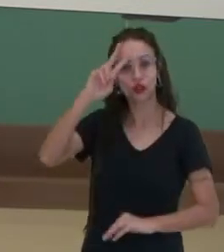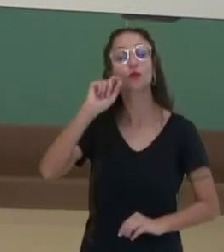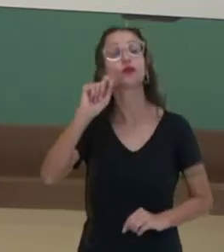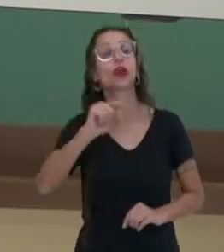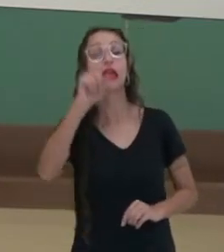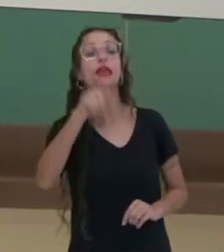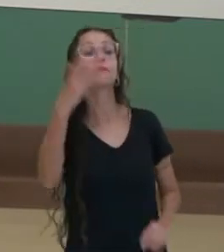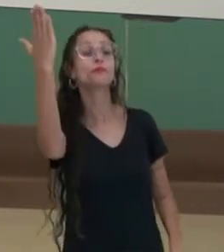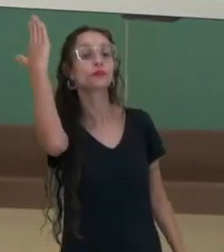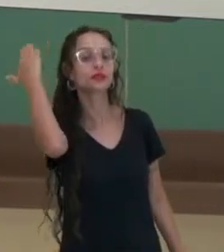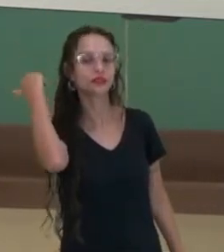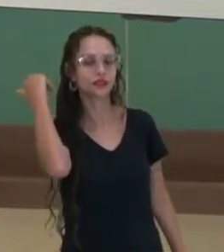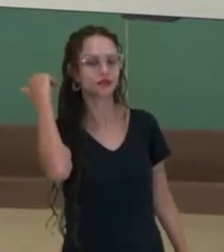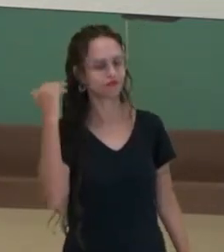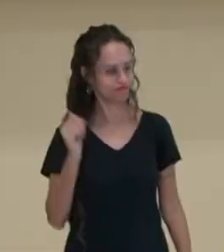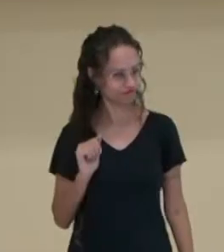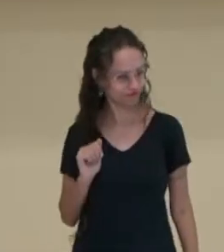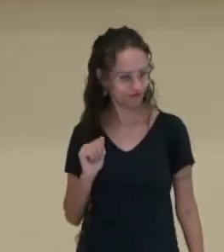É passado!